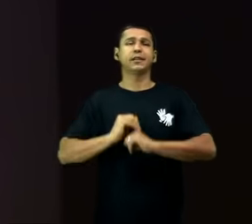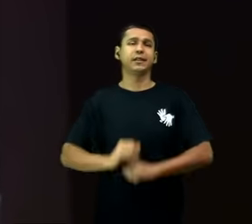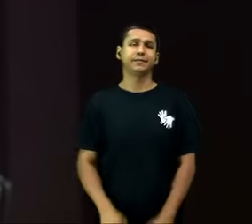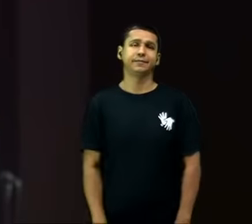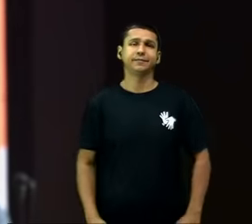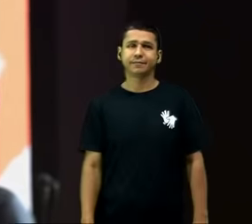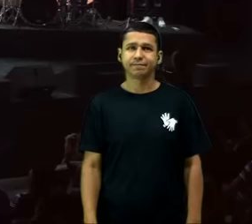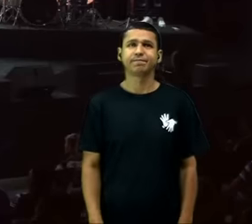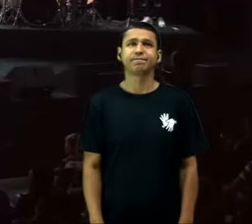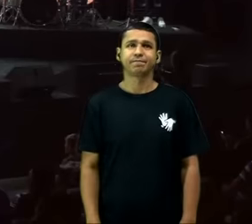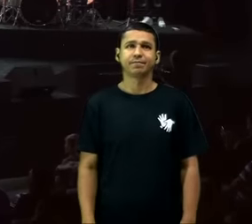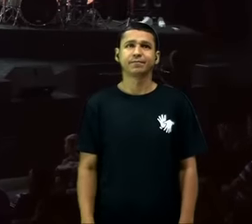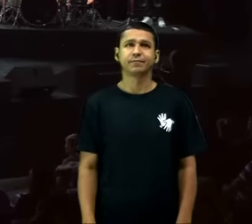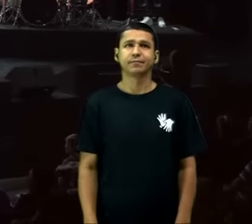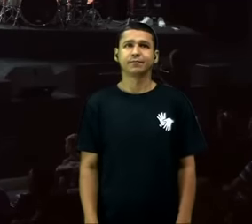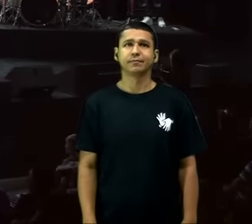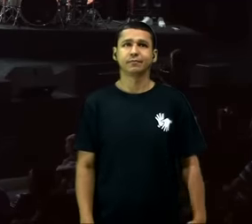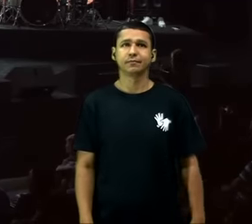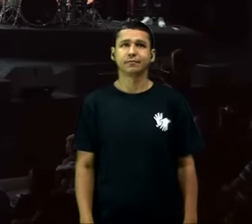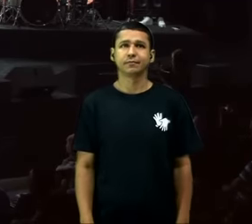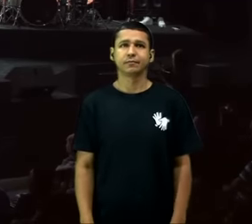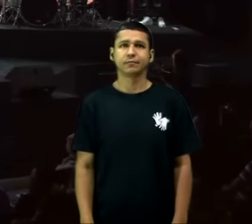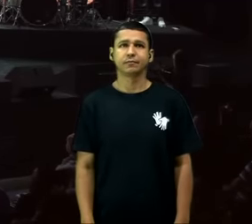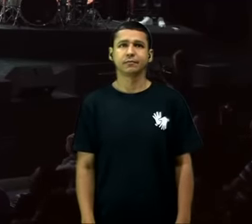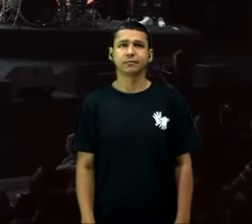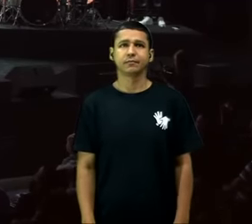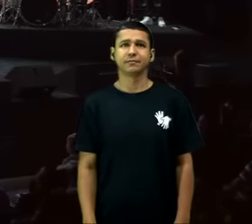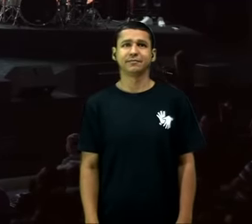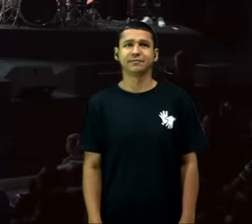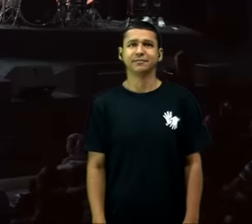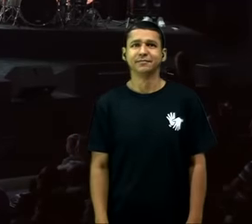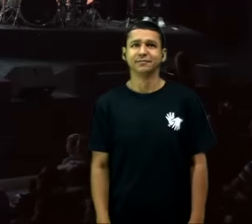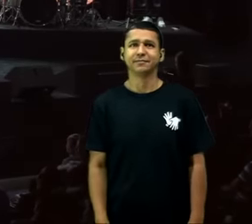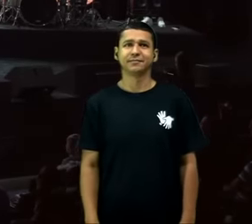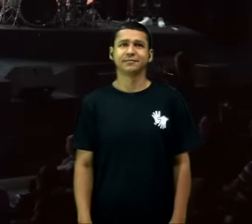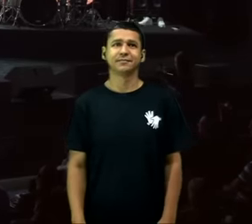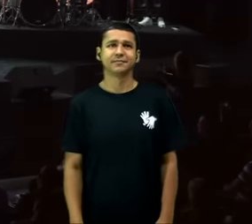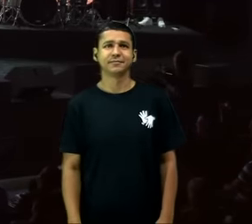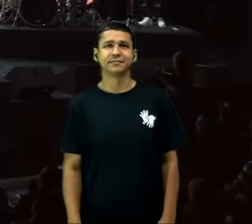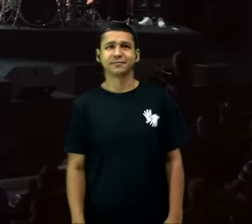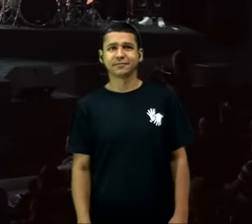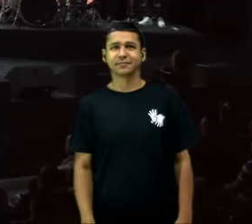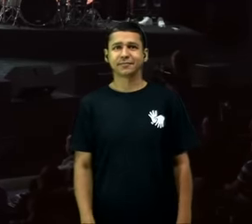com você vai poder entrar. Fica aí, você está num sacrifício.